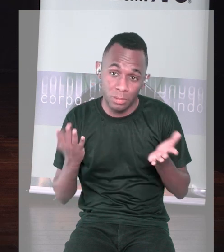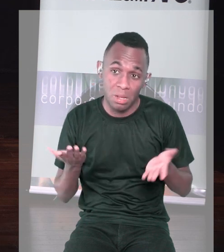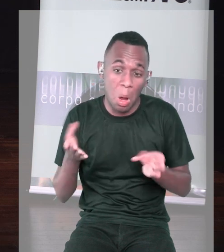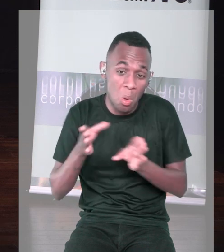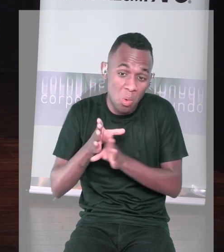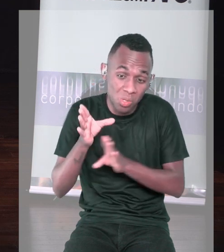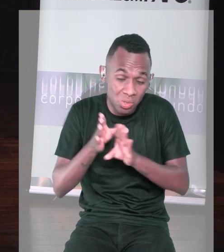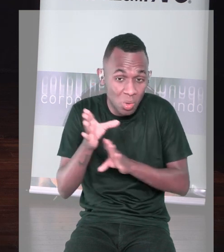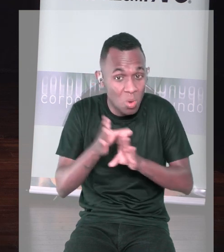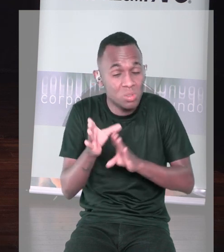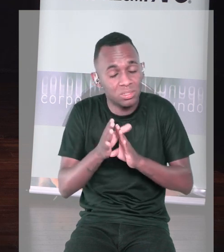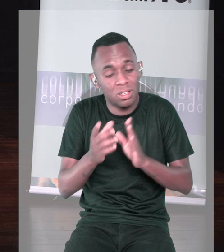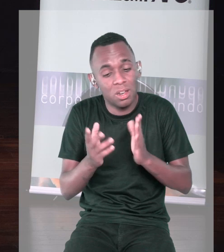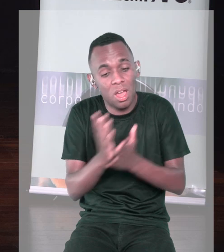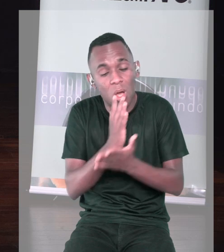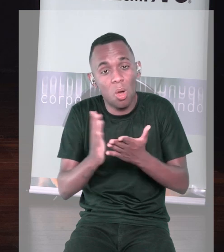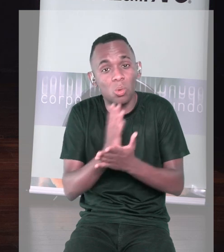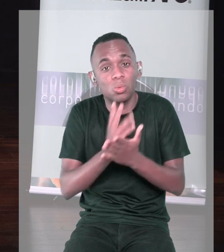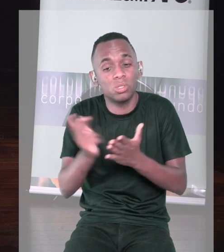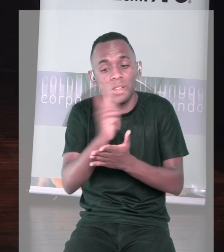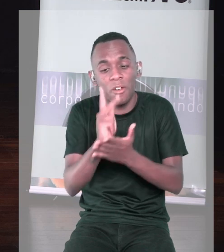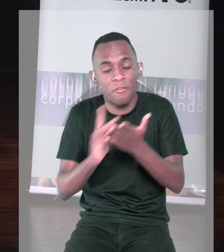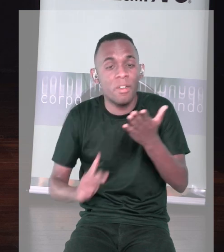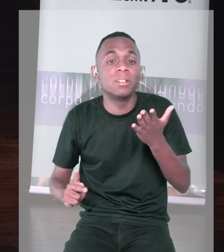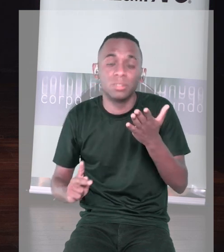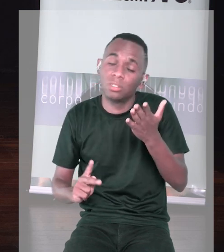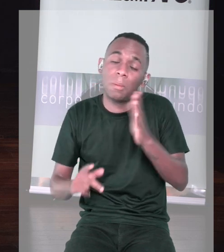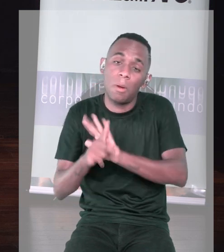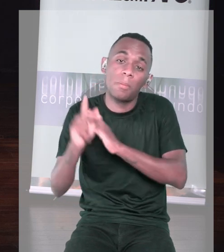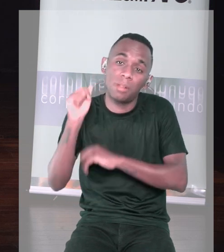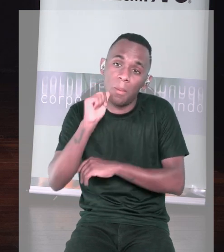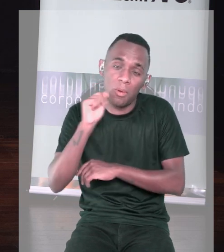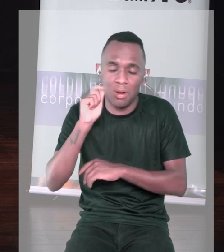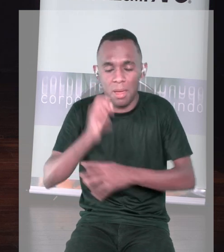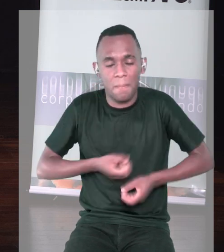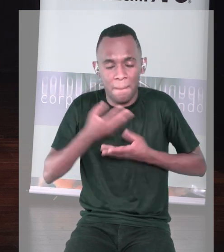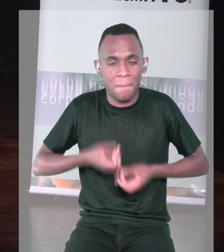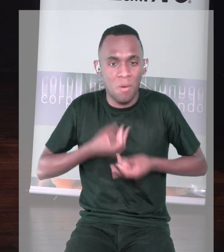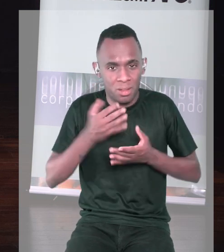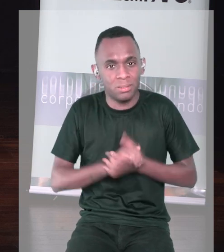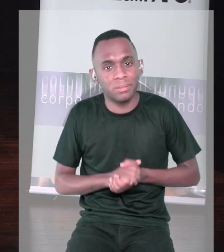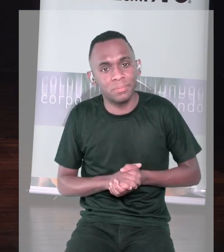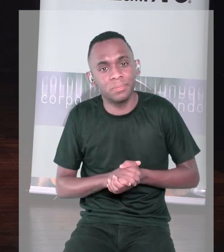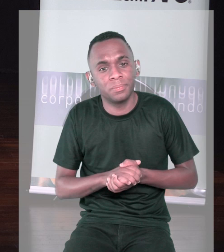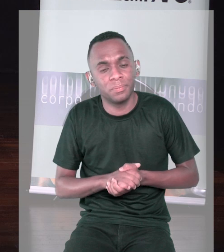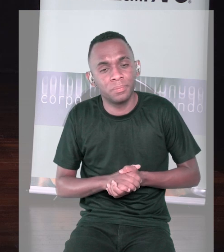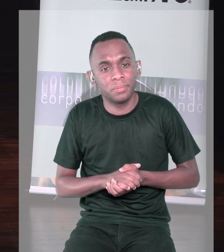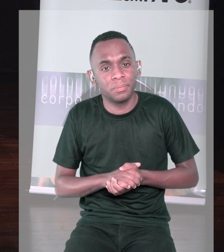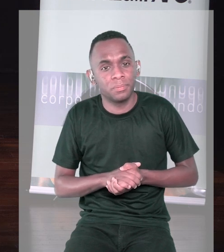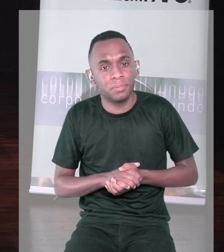É o que nos sugerem alguns versos da extraordinária poeta polonesa Wisława Szymborska, quando ela diz